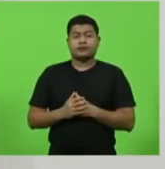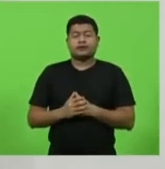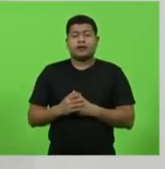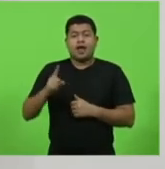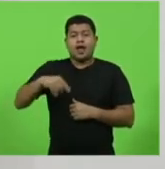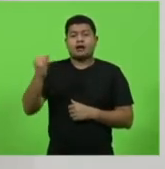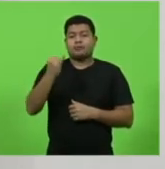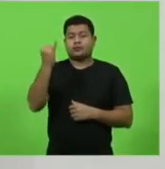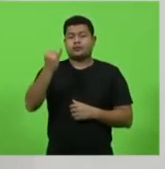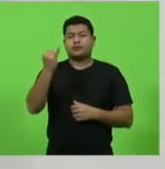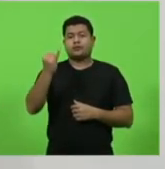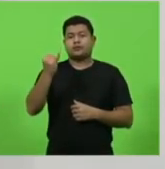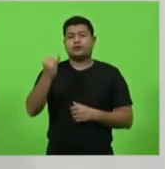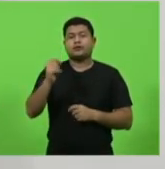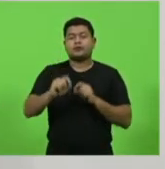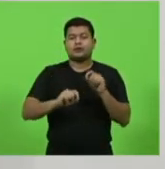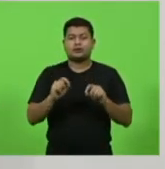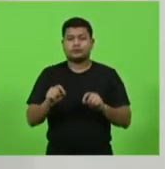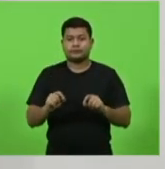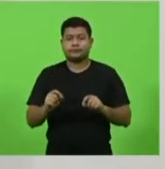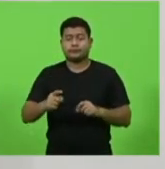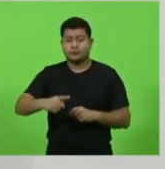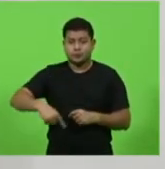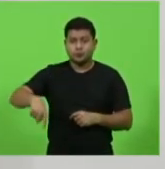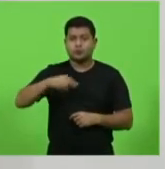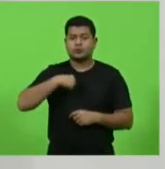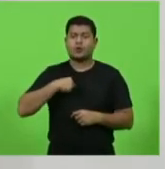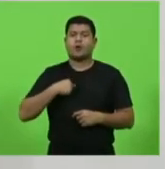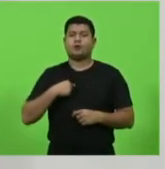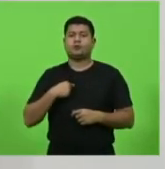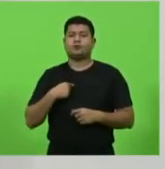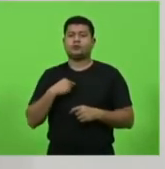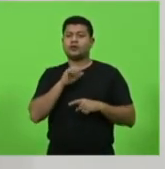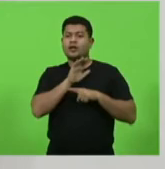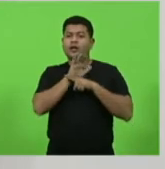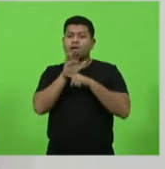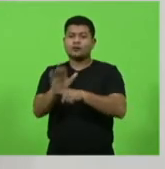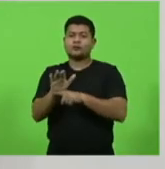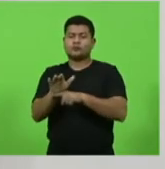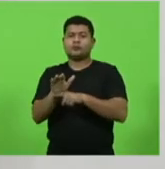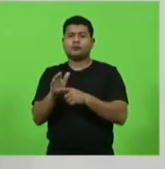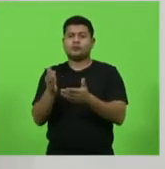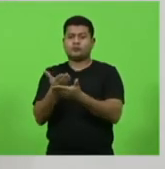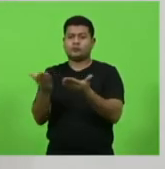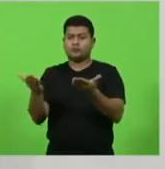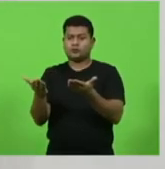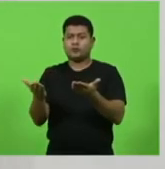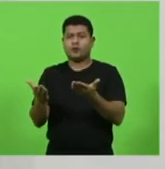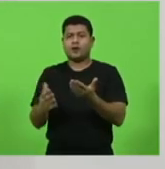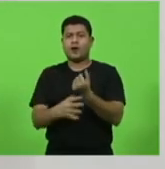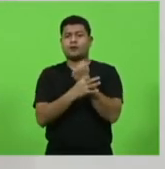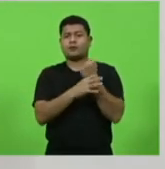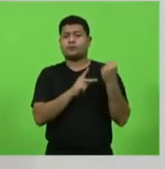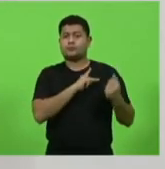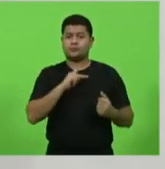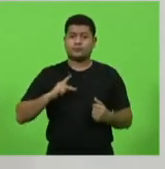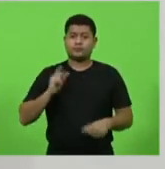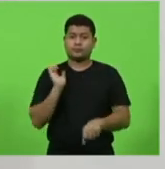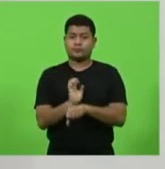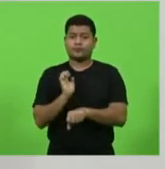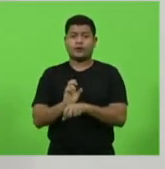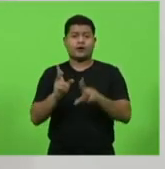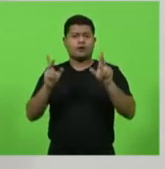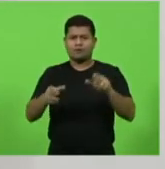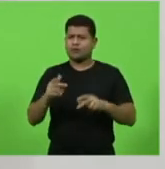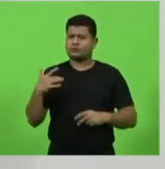então, que nós reforcemos a segurança pública do estado, assim como a